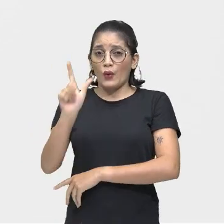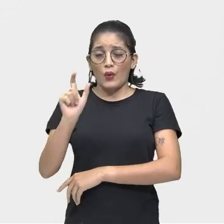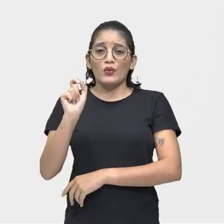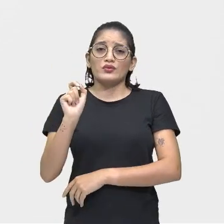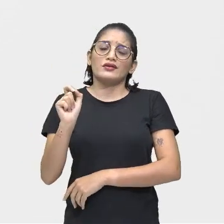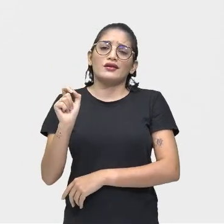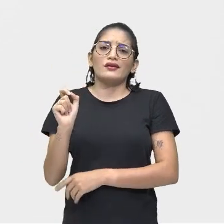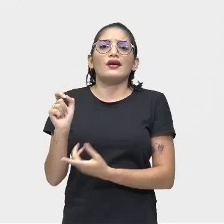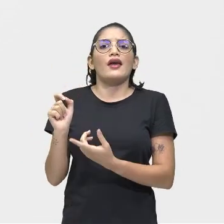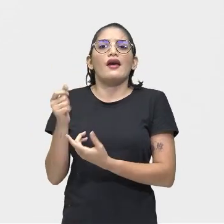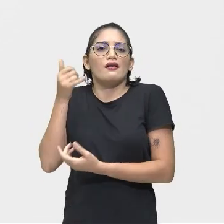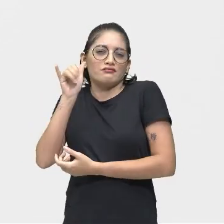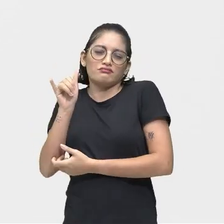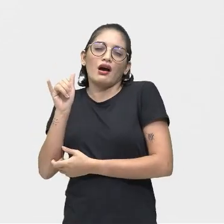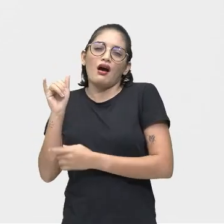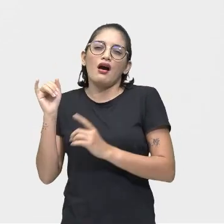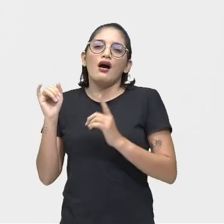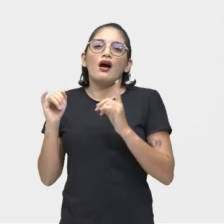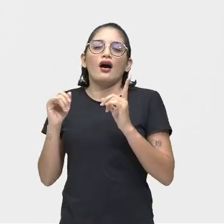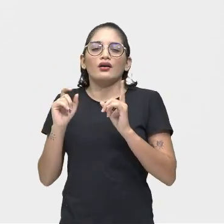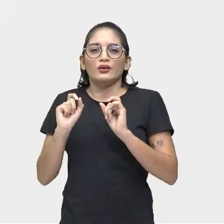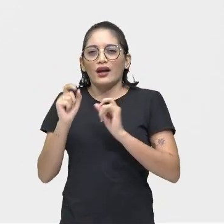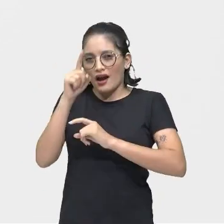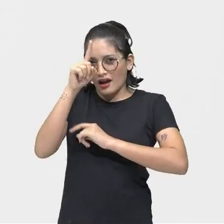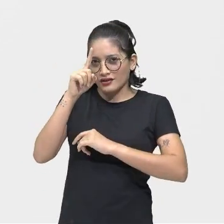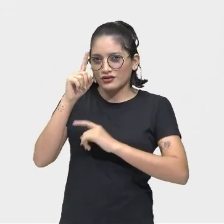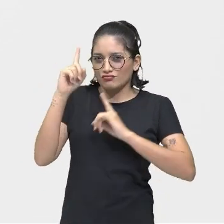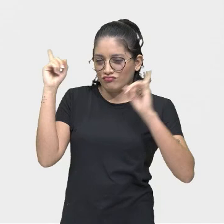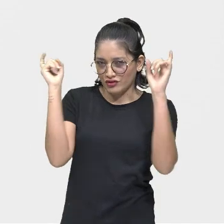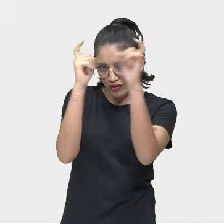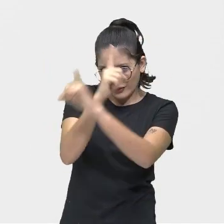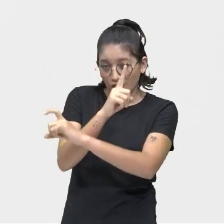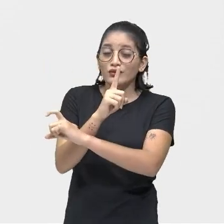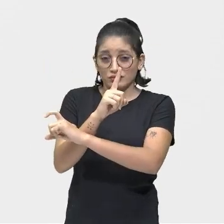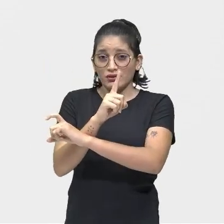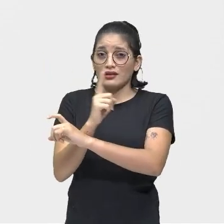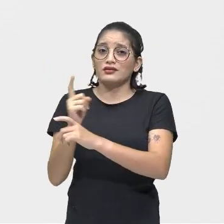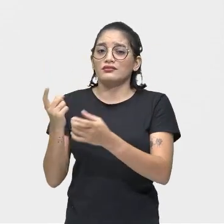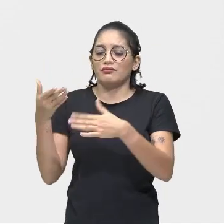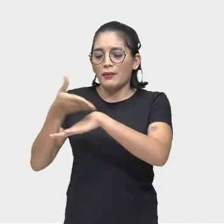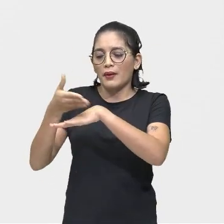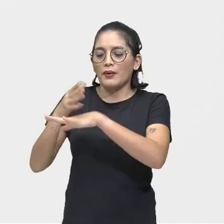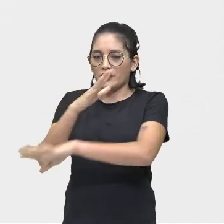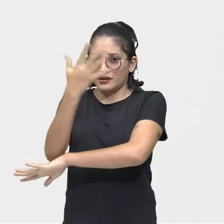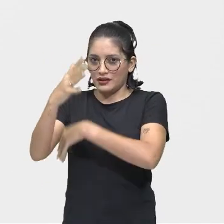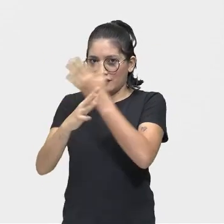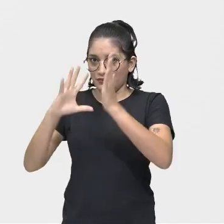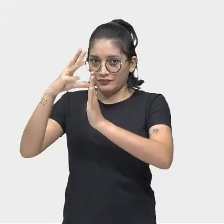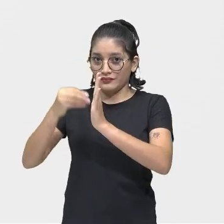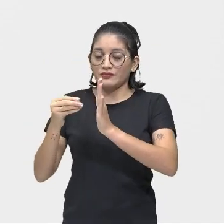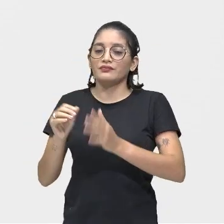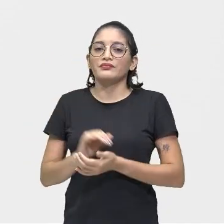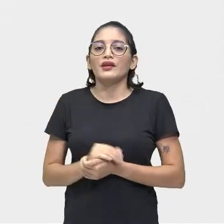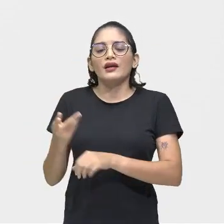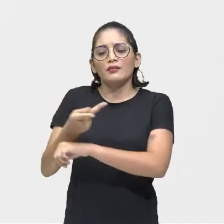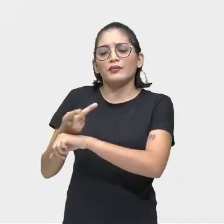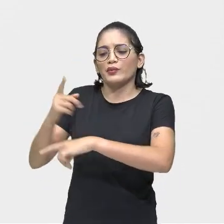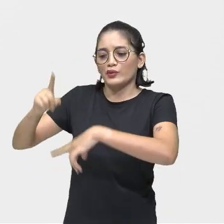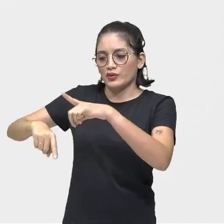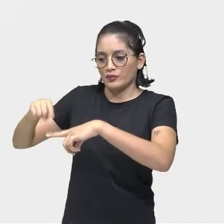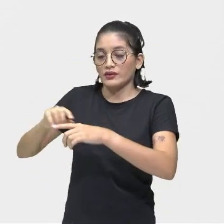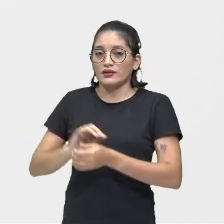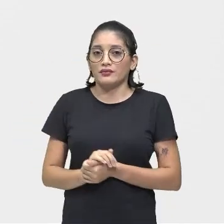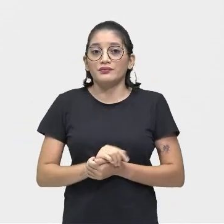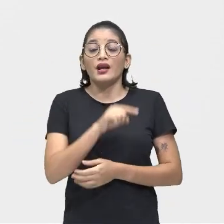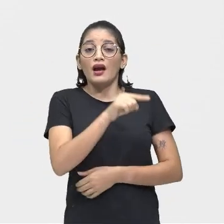superar as dificuldades da floresta, como para trabalhar na exploração de droga dos sertões. Já os jesuítas estavam